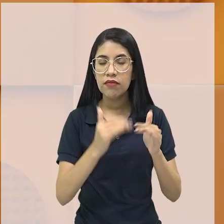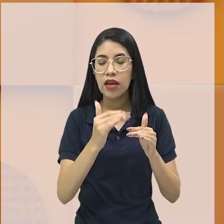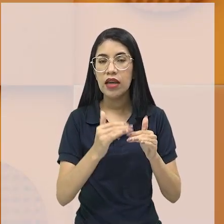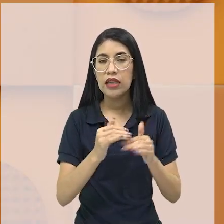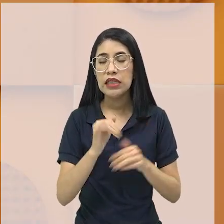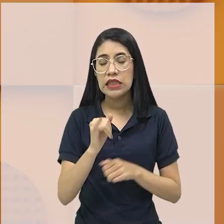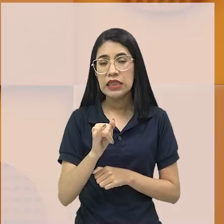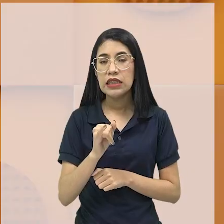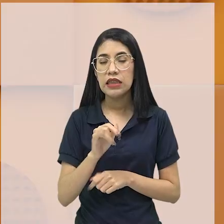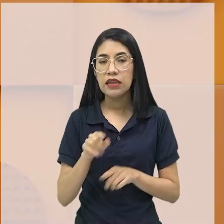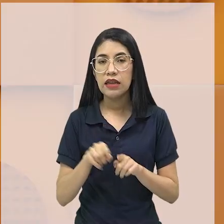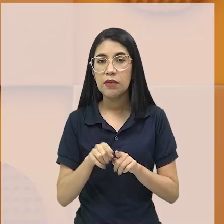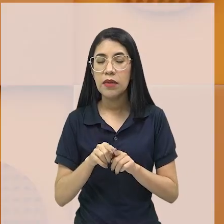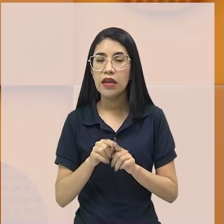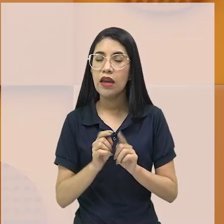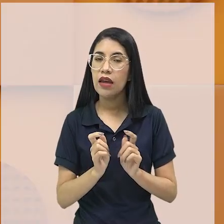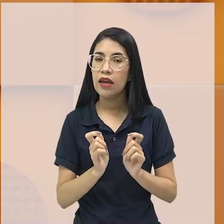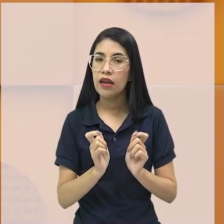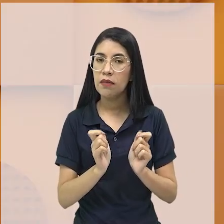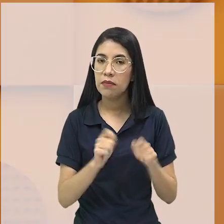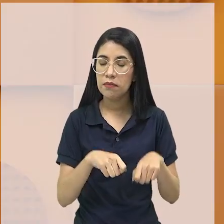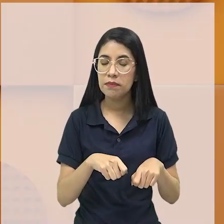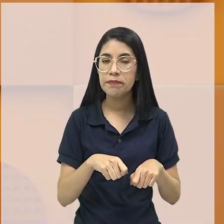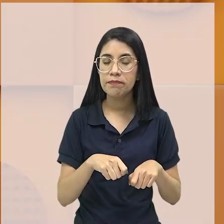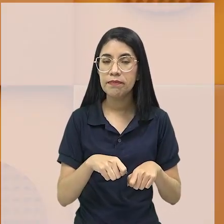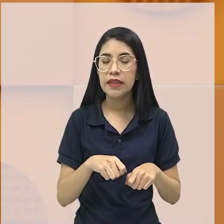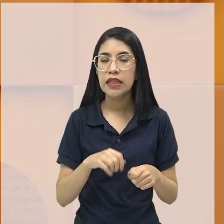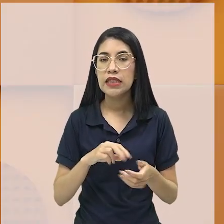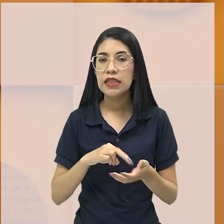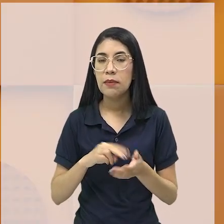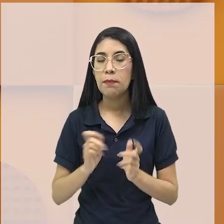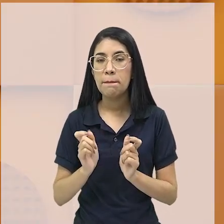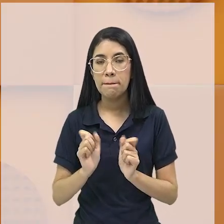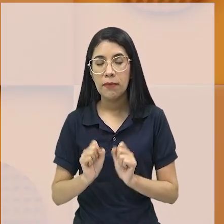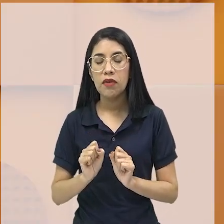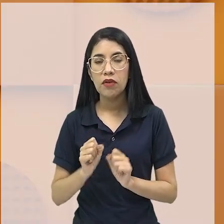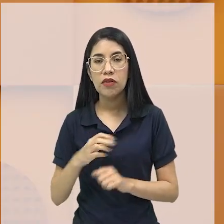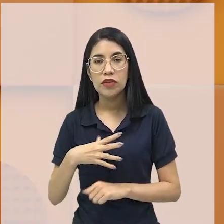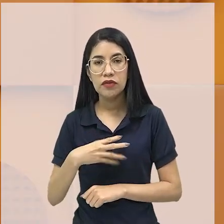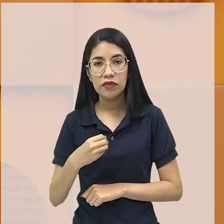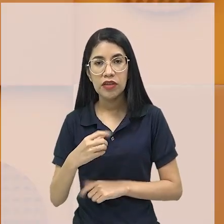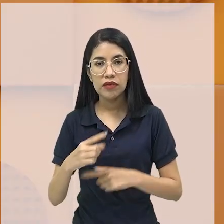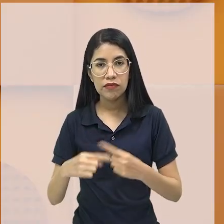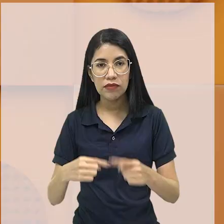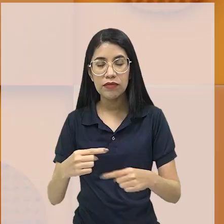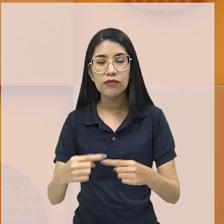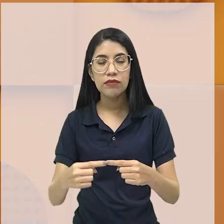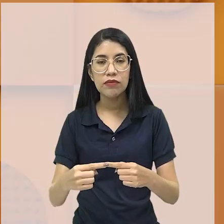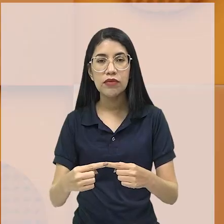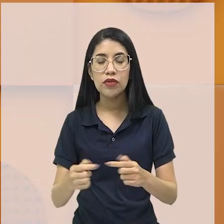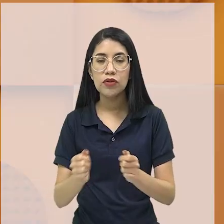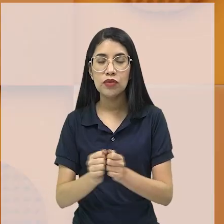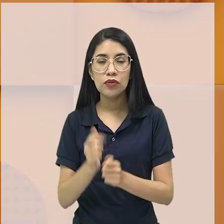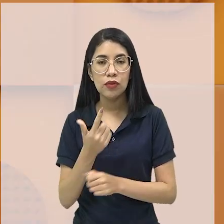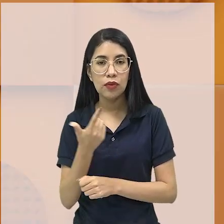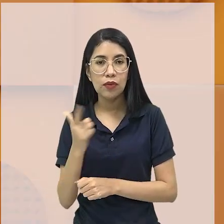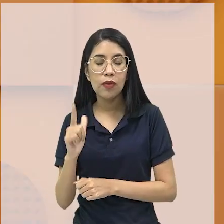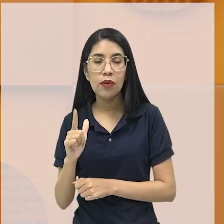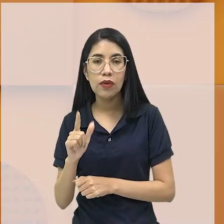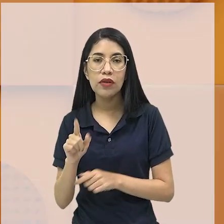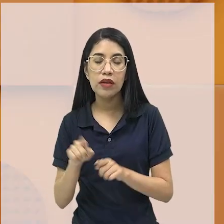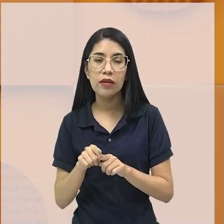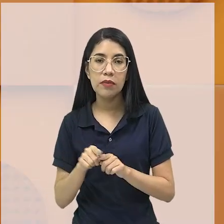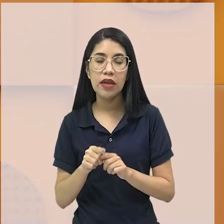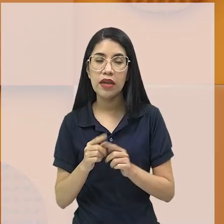o ser humano é considerado adequado, ele deve ter filhos, gerar filhos com outro ser humano adequado, enquanto os